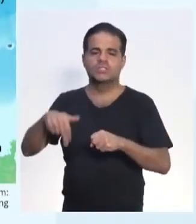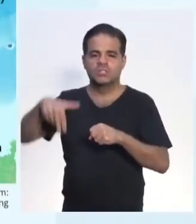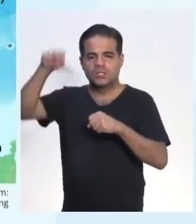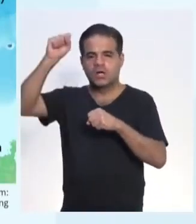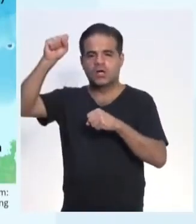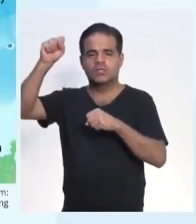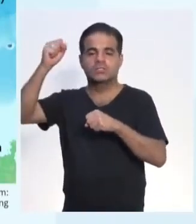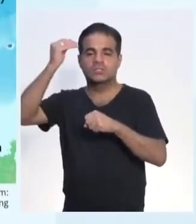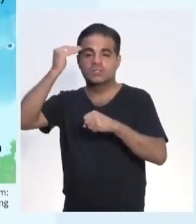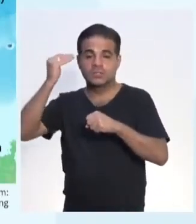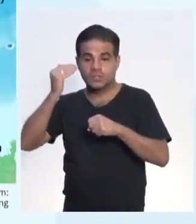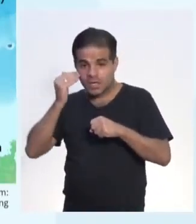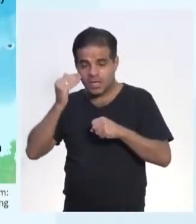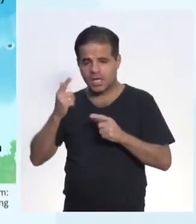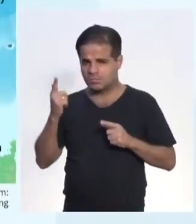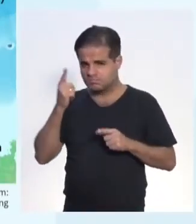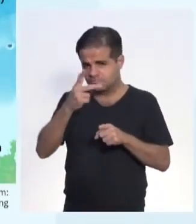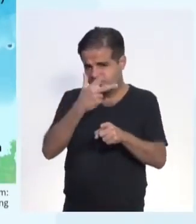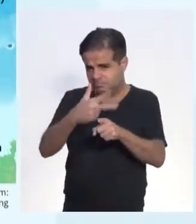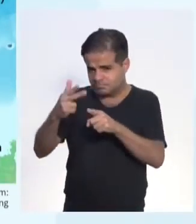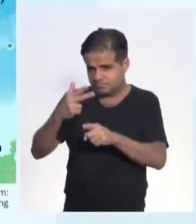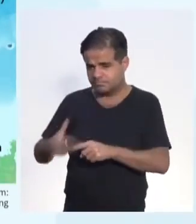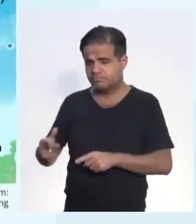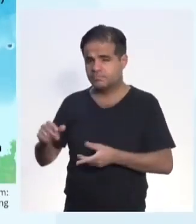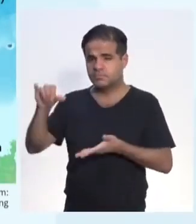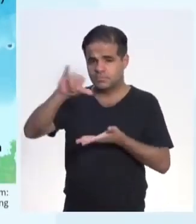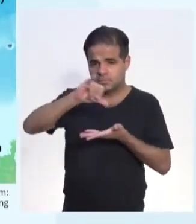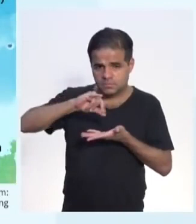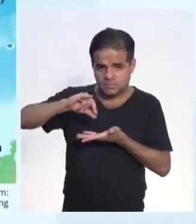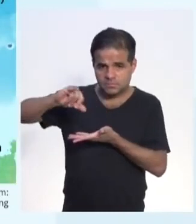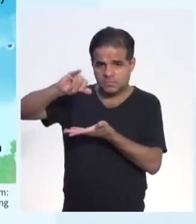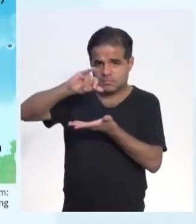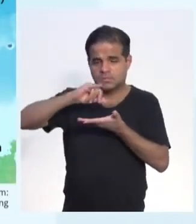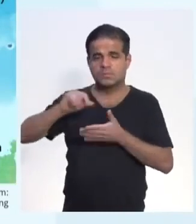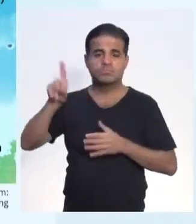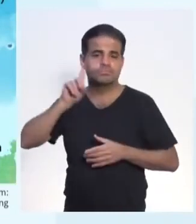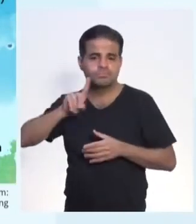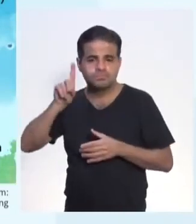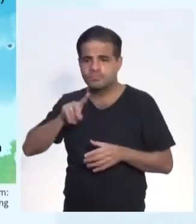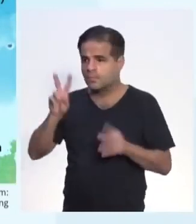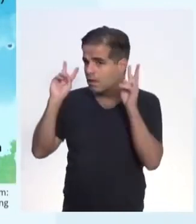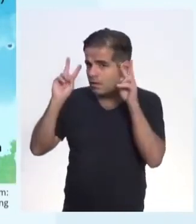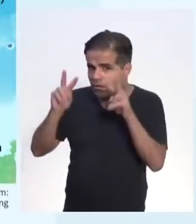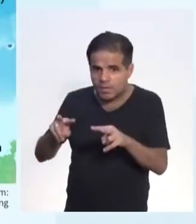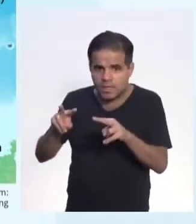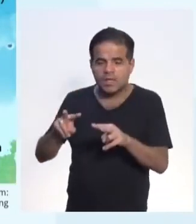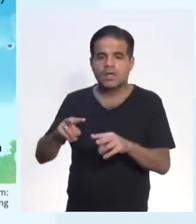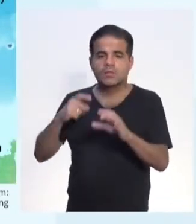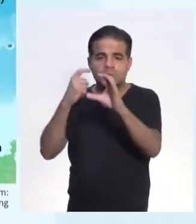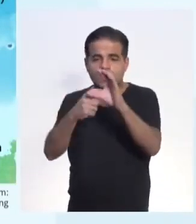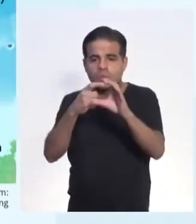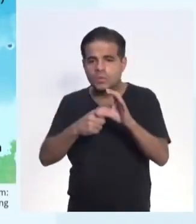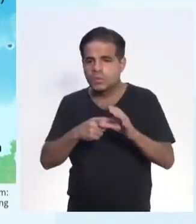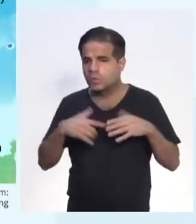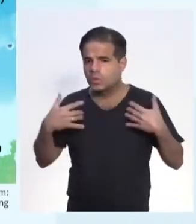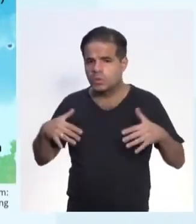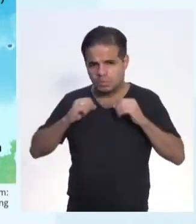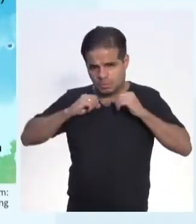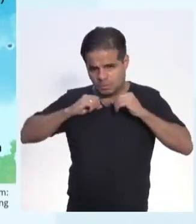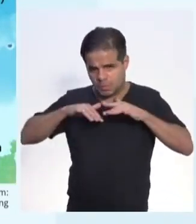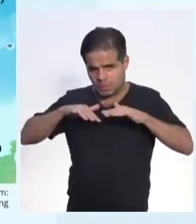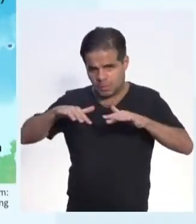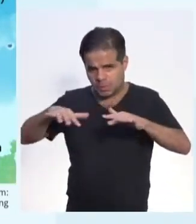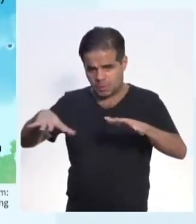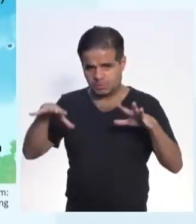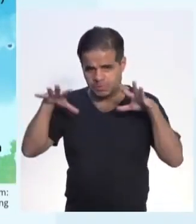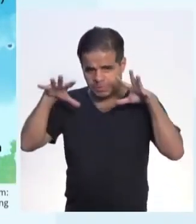ganhar força, e os capitalistas, os Estados Unidos, vendo que os comunistas estavam